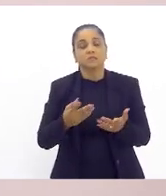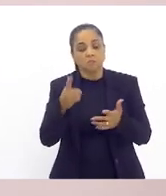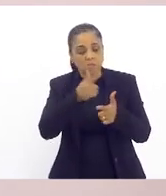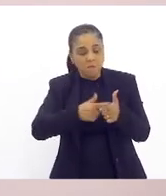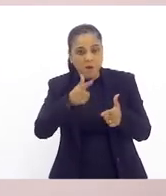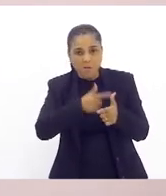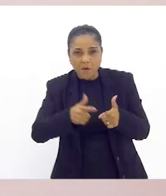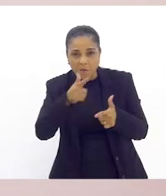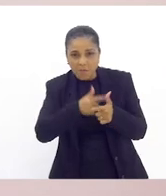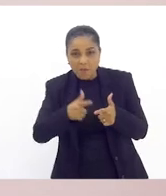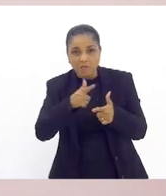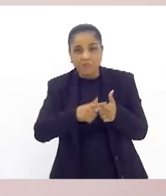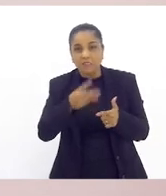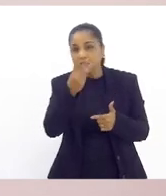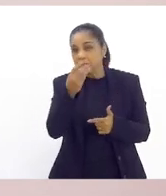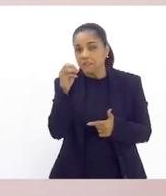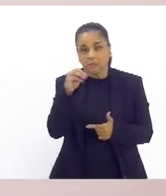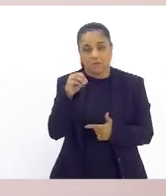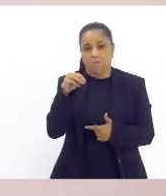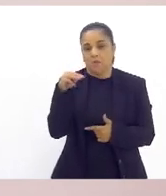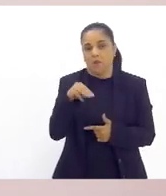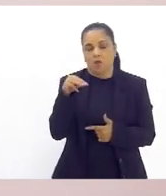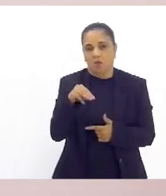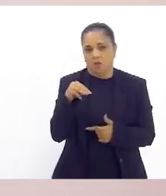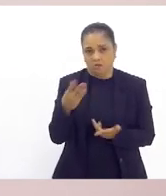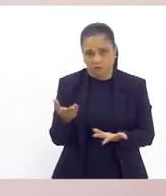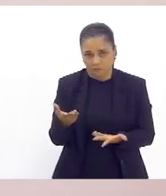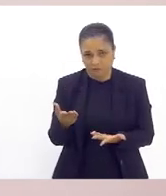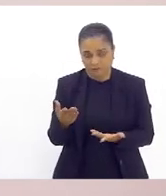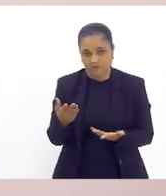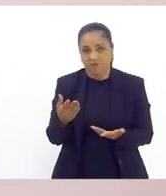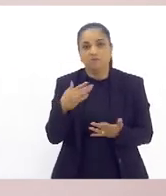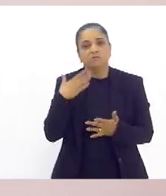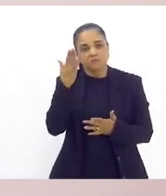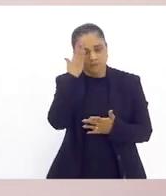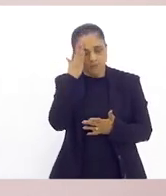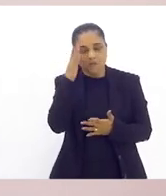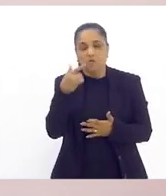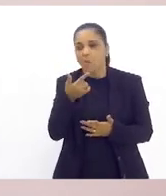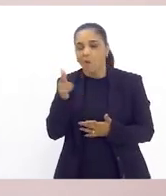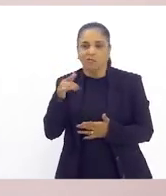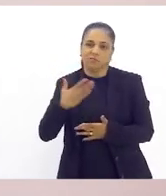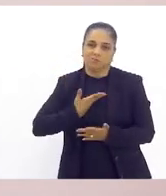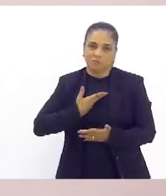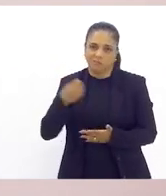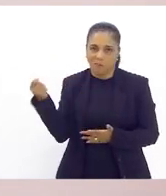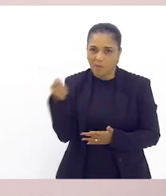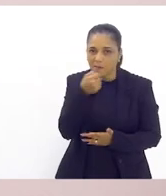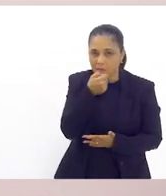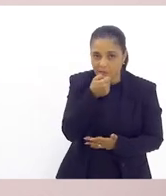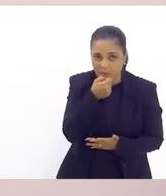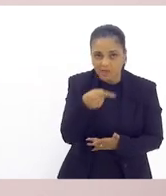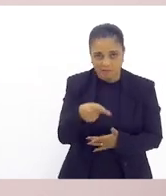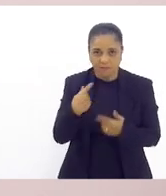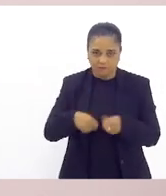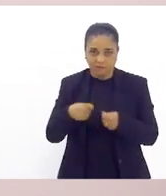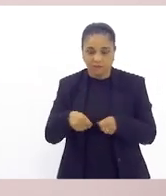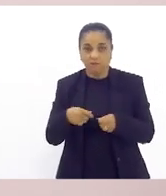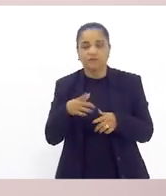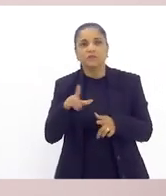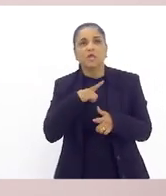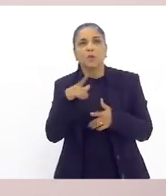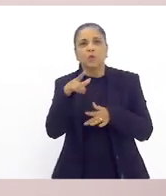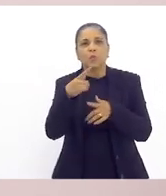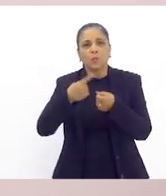da nossa cidade mas sei que o tempo é curto e outros companheiros precisam falar mas vou dar um exemplo a gente tem um distrito chamado Visconde de